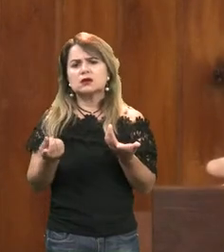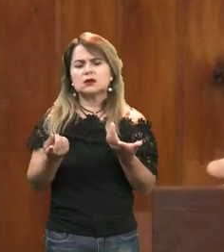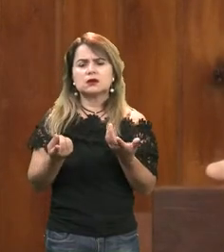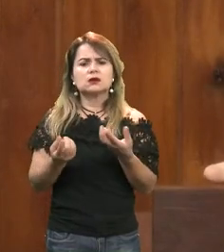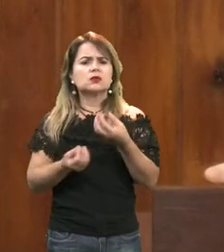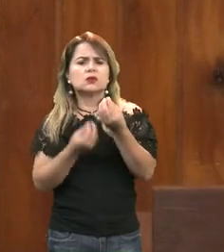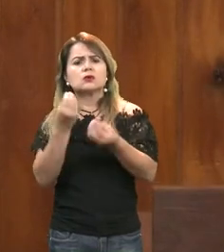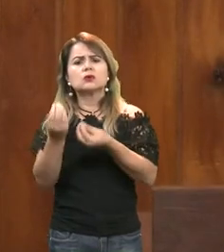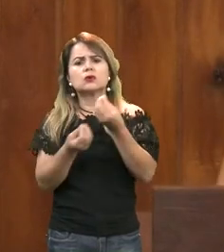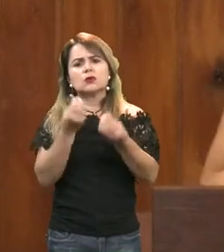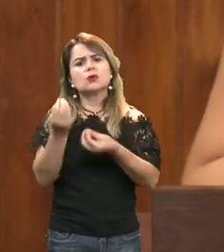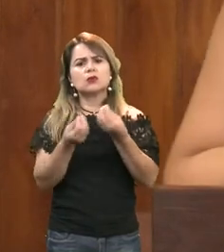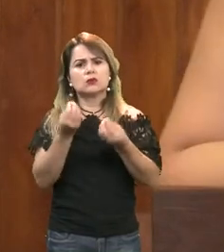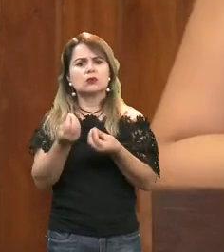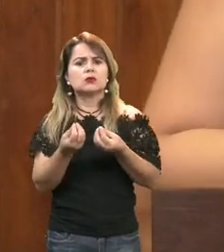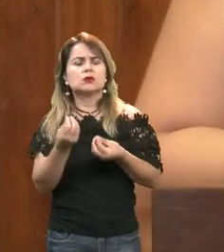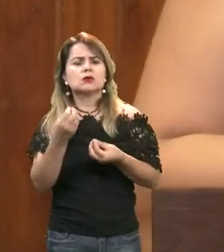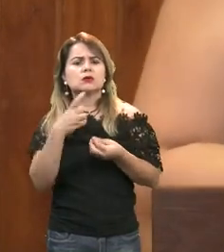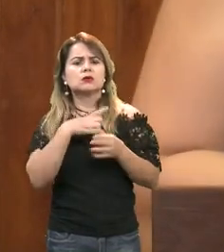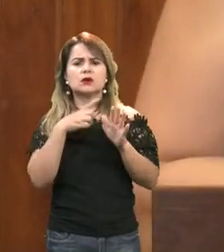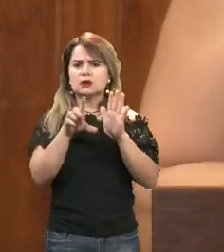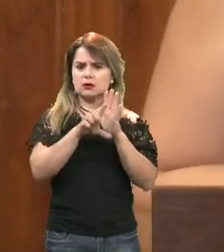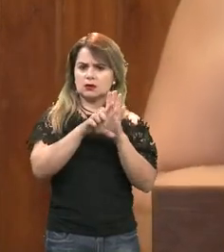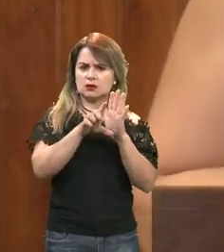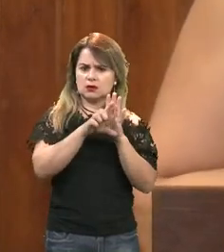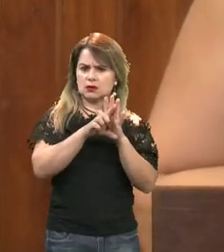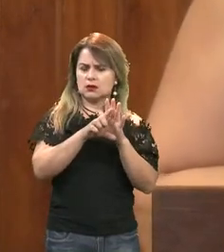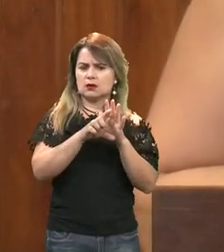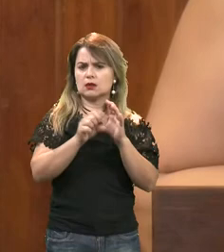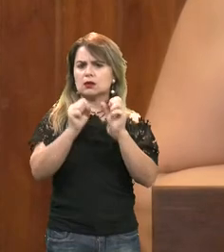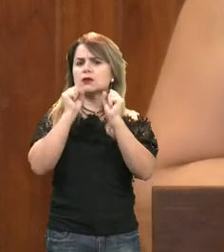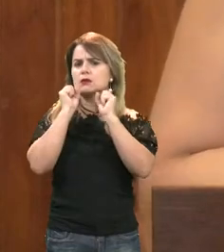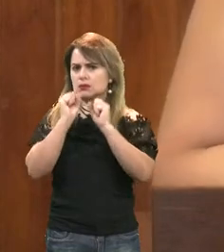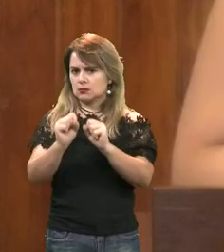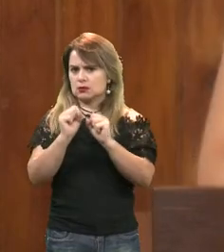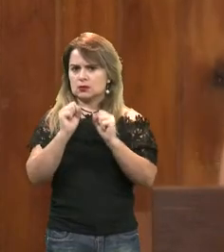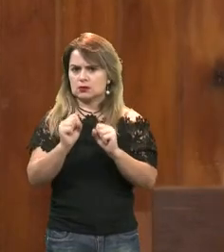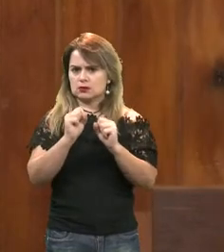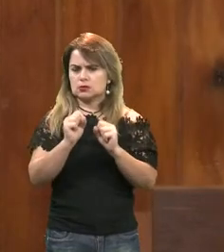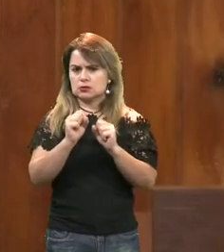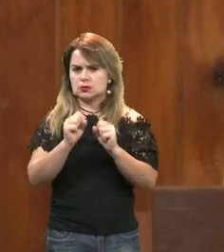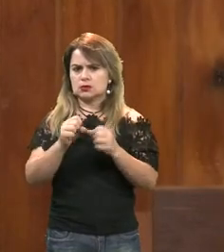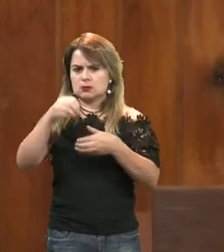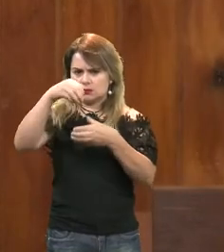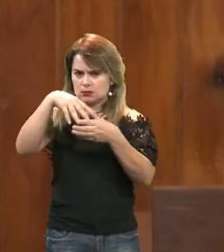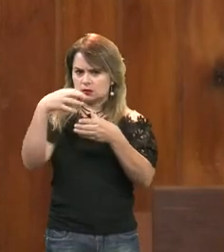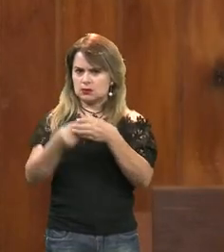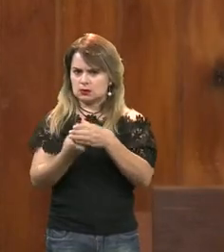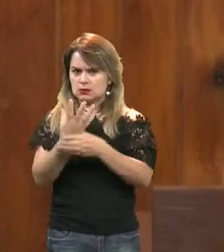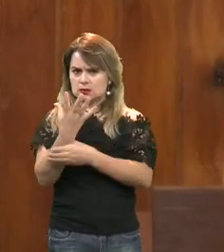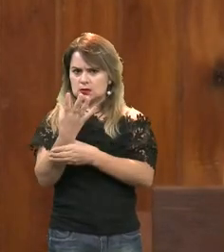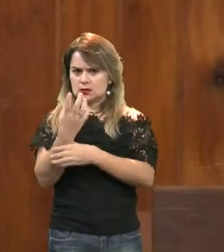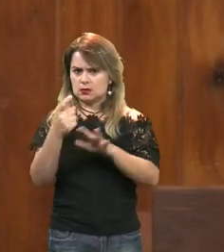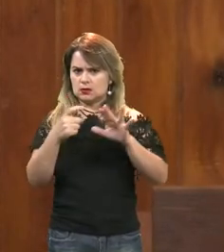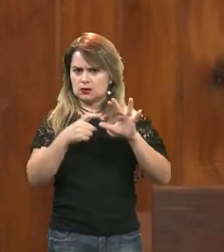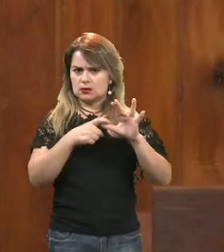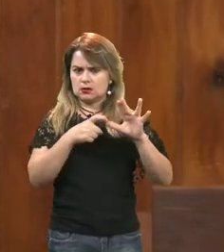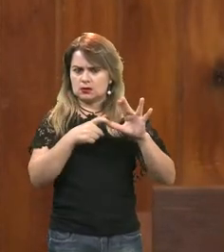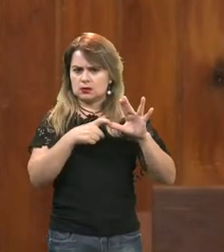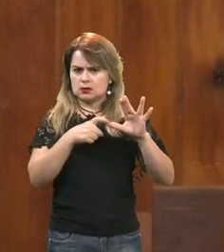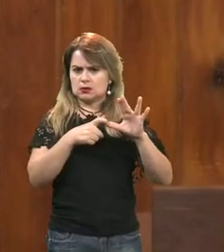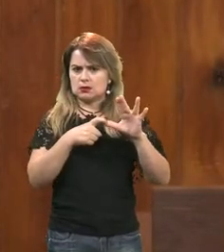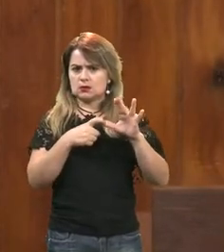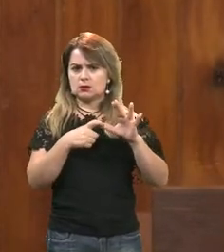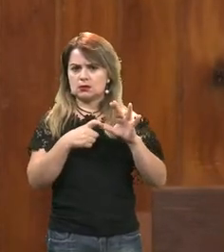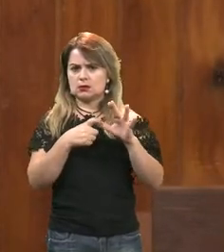quer dizer que nós temos autorização para isso? Para o autocultivo? Então, qual